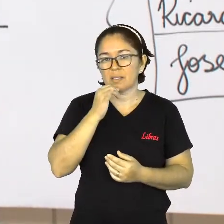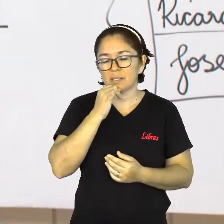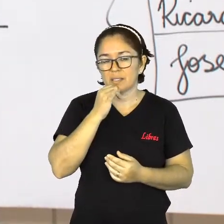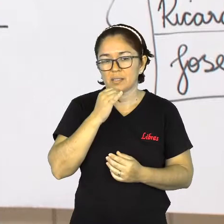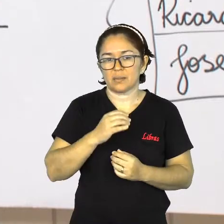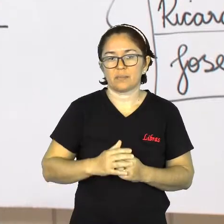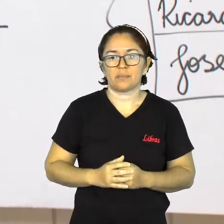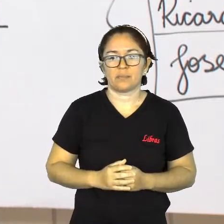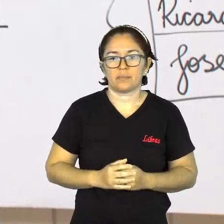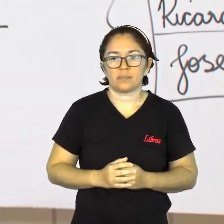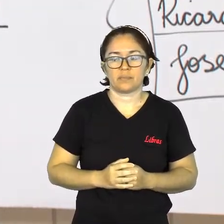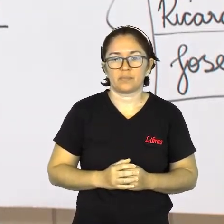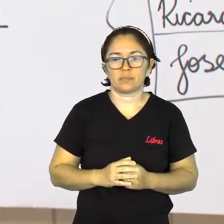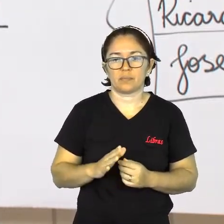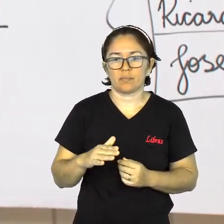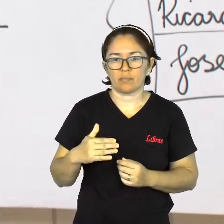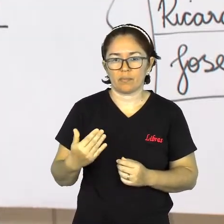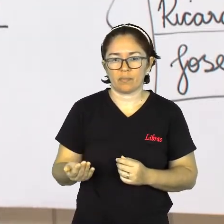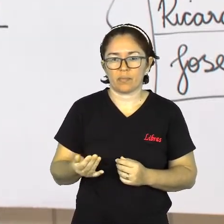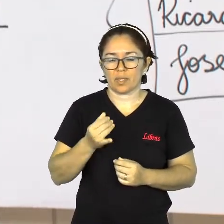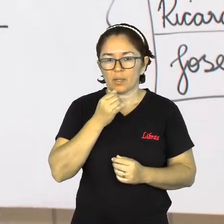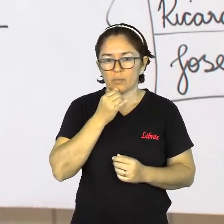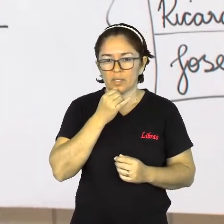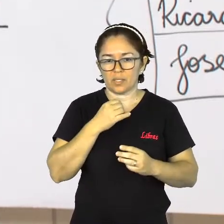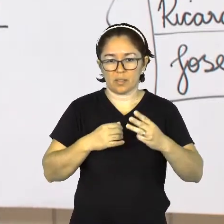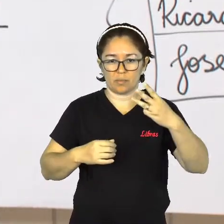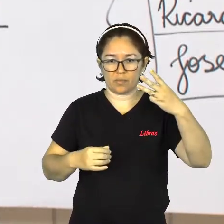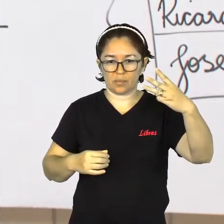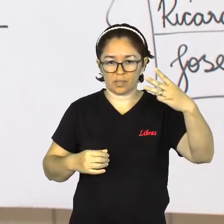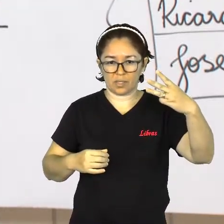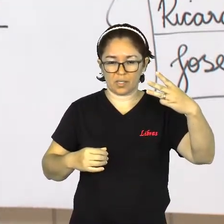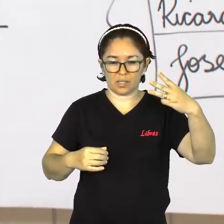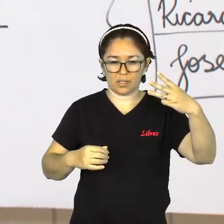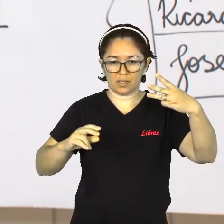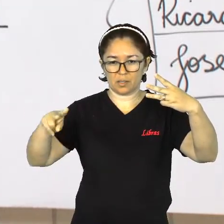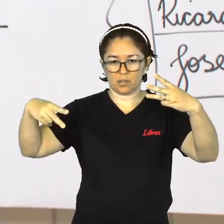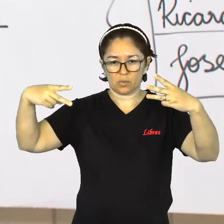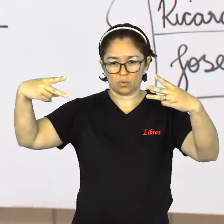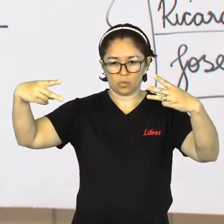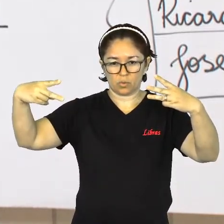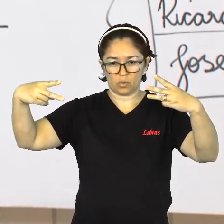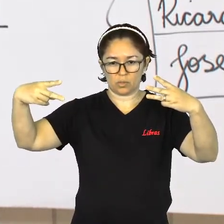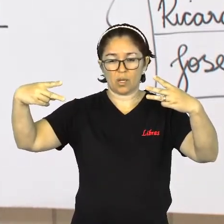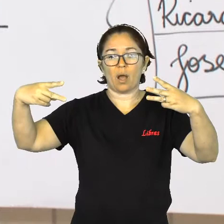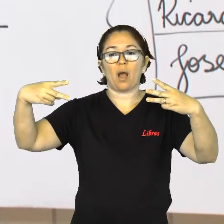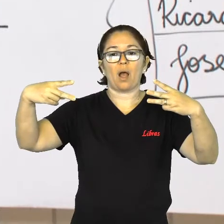inteira. Então, a boquinha do jacaré vai ficar aberta para quem é maior. Tá aqui,